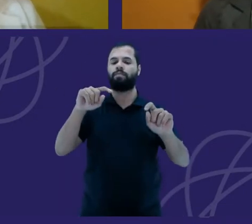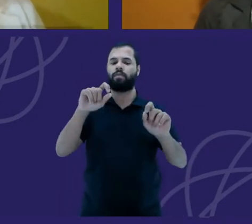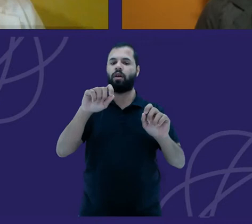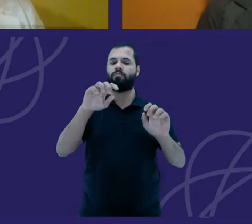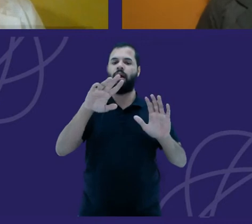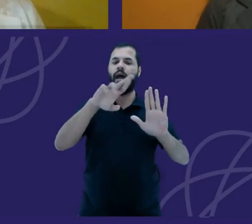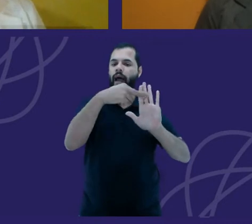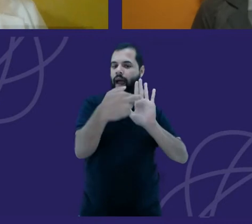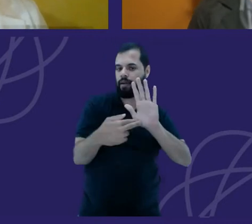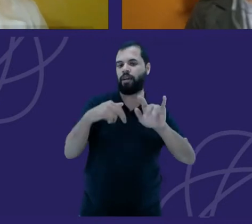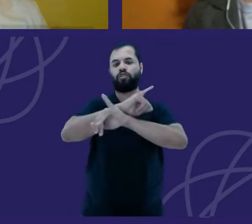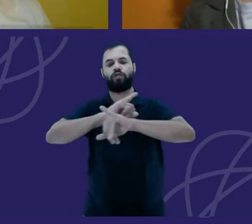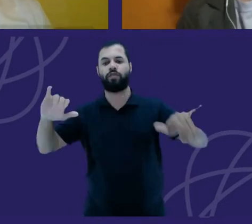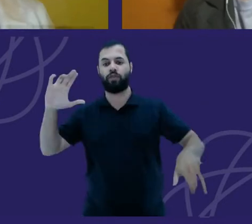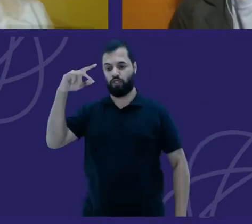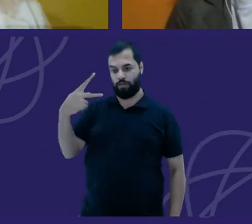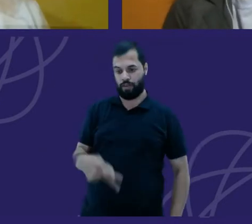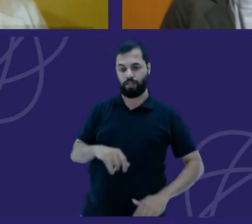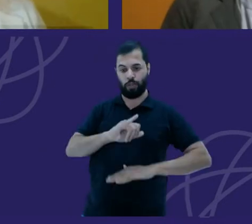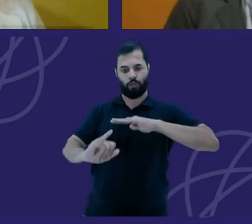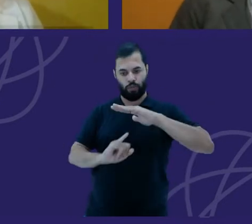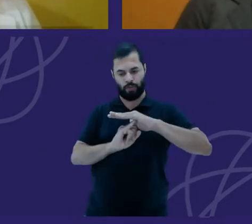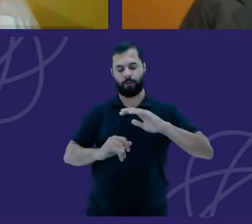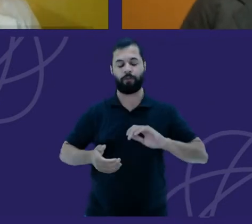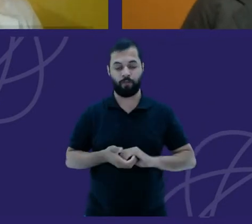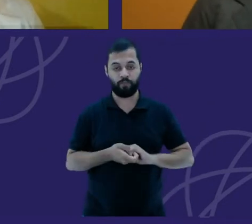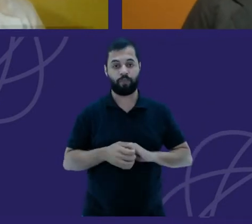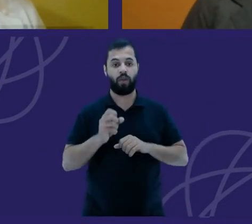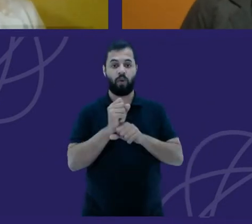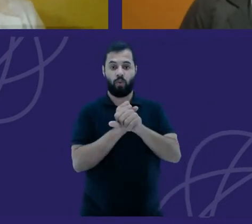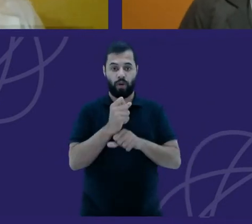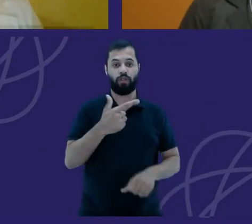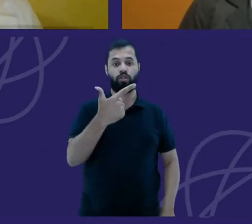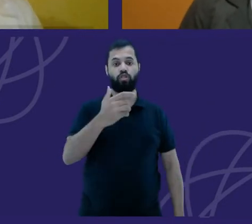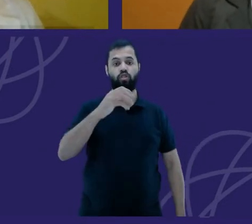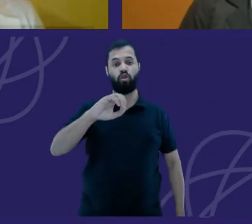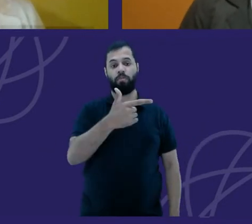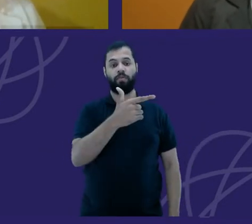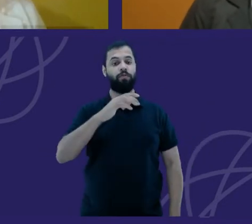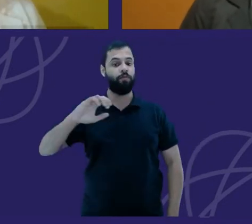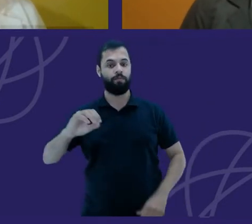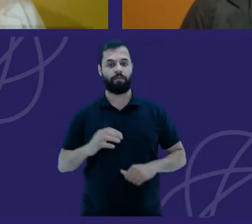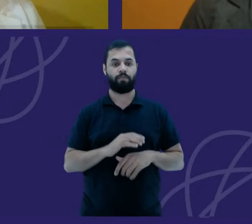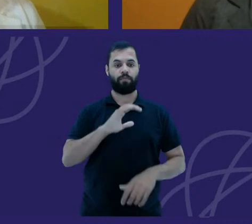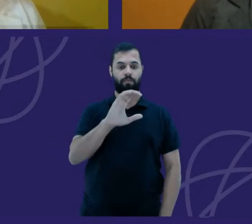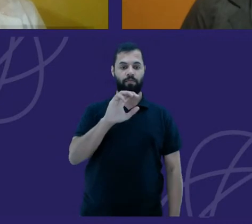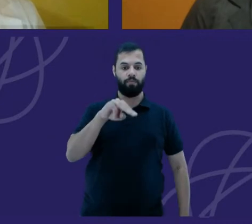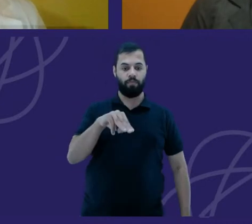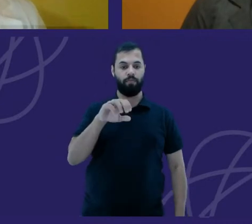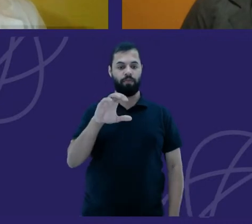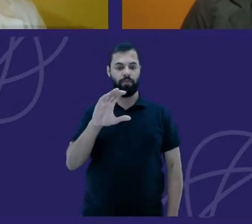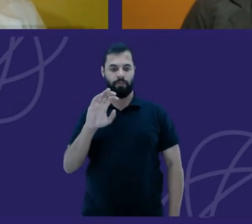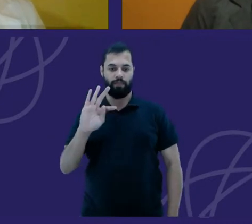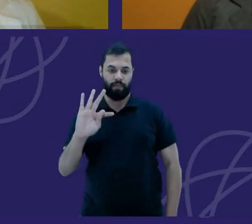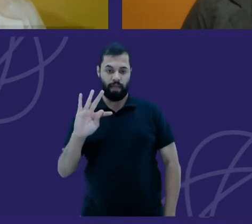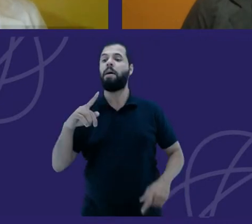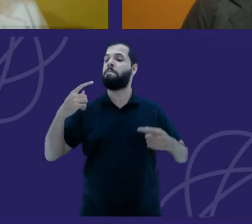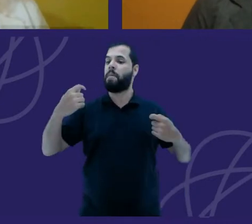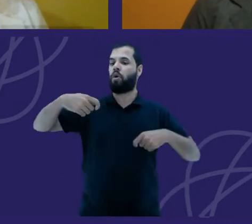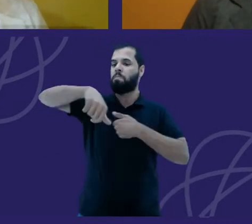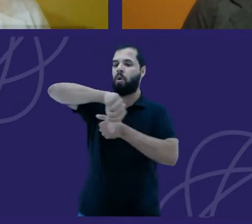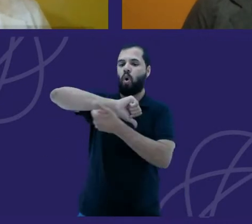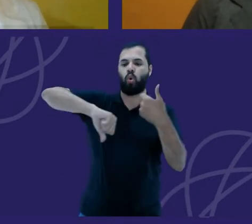Em 2020, por conta da pandemia do Covid-19, a SNCT teve que se reinventar. E,